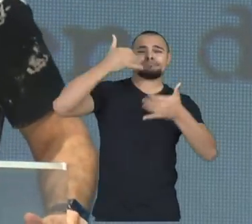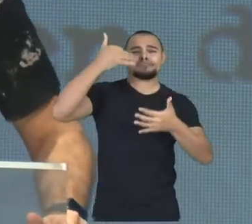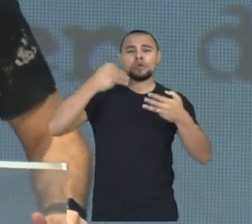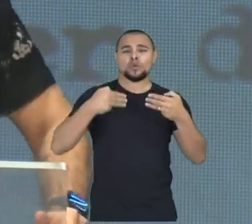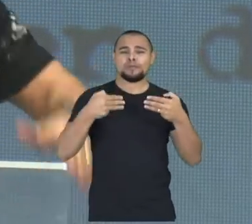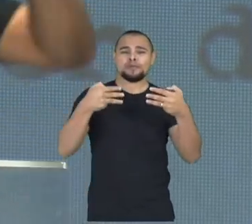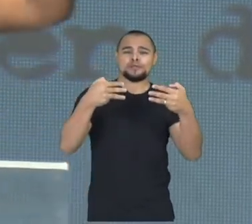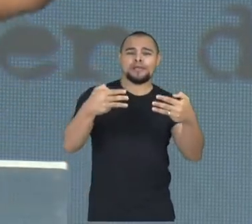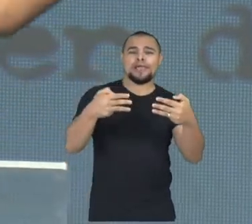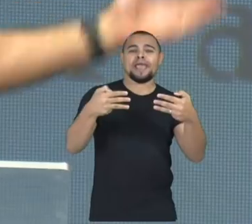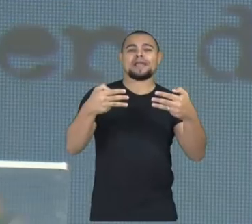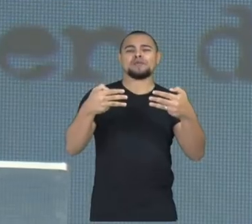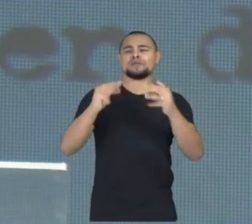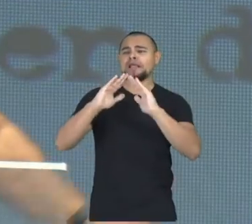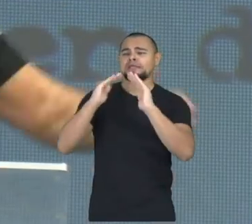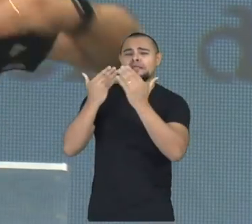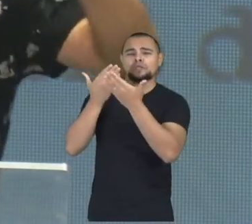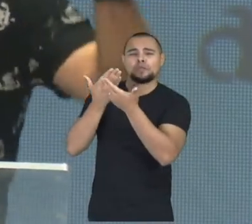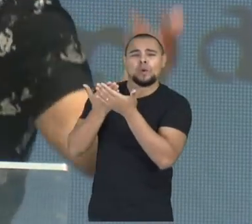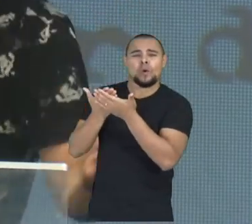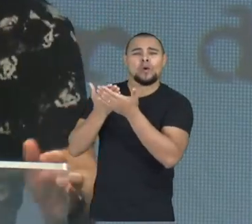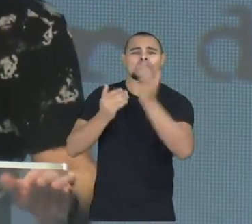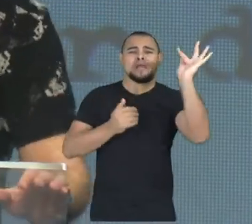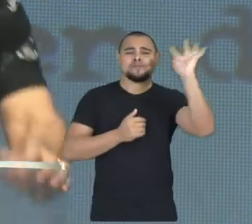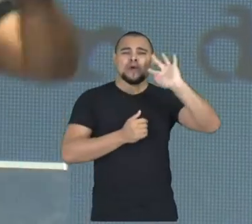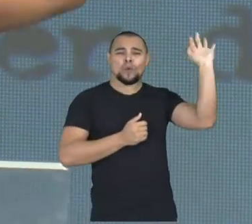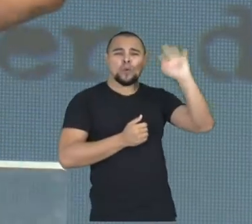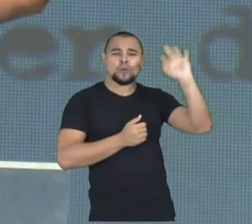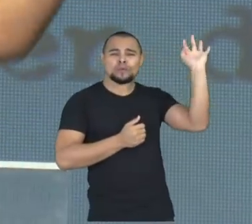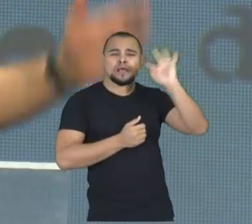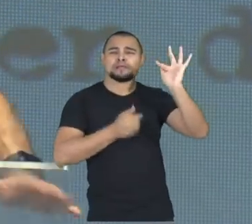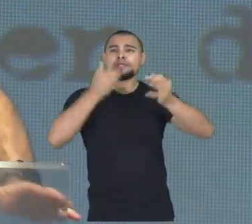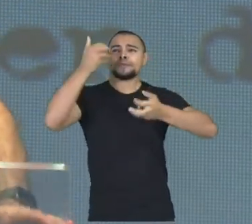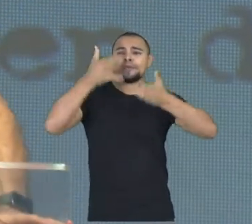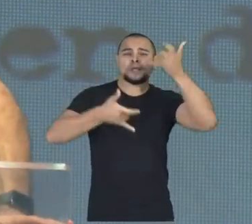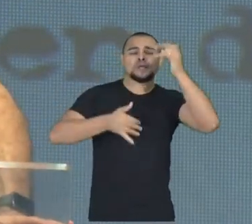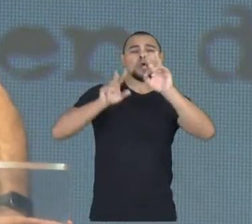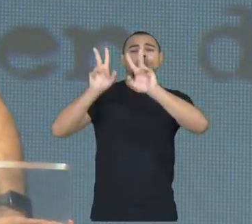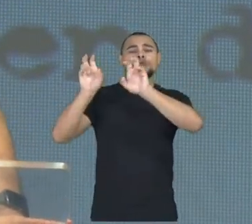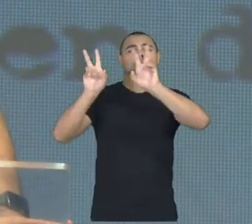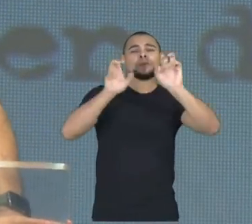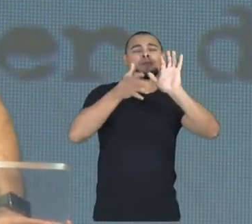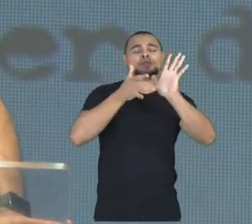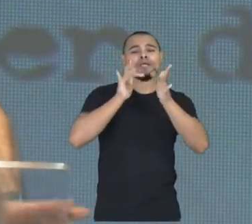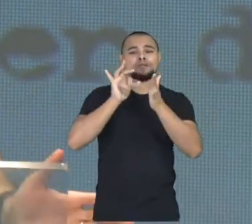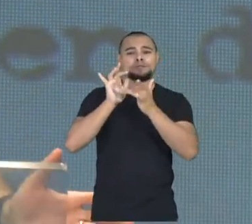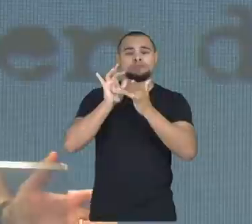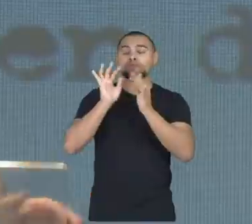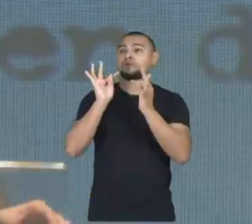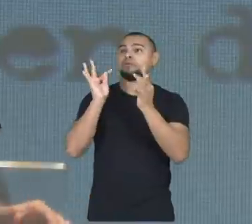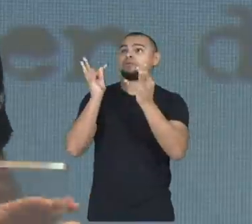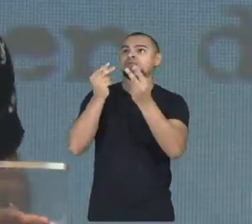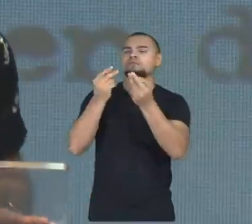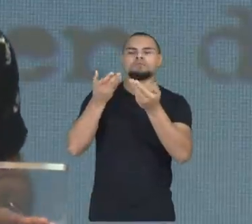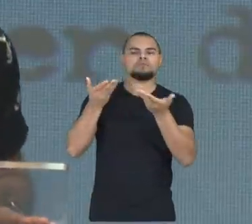falado nas escolas, até as faculdades. Todo mundo fala de Jesus. E daí?